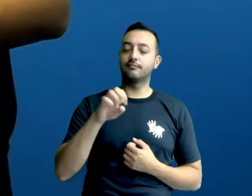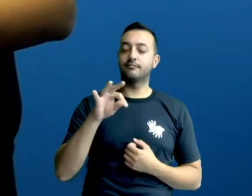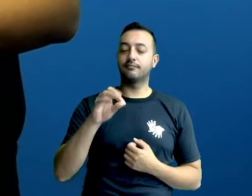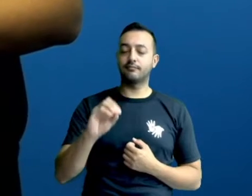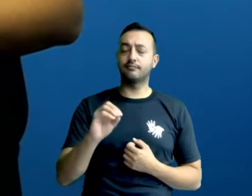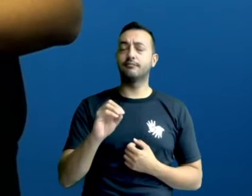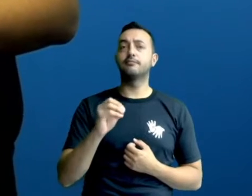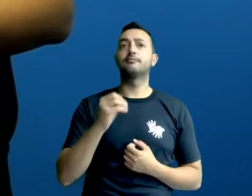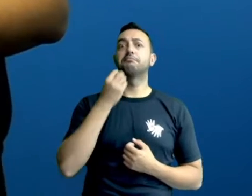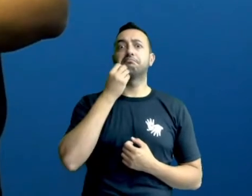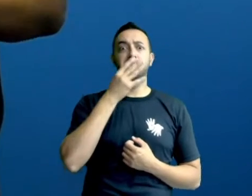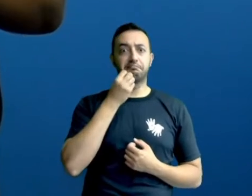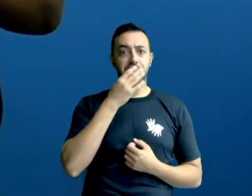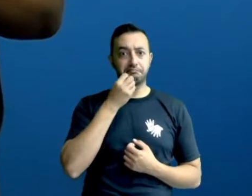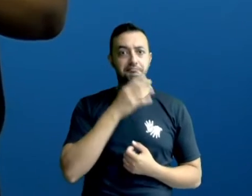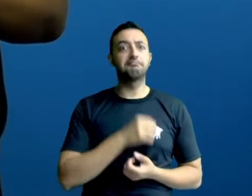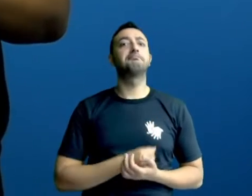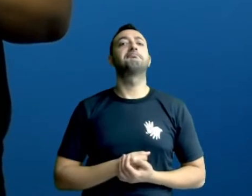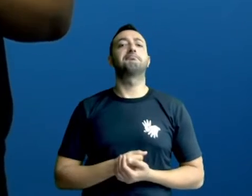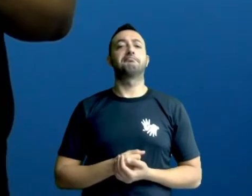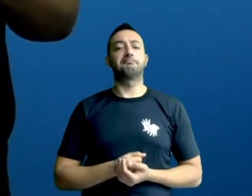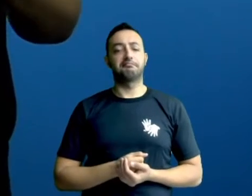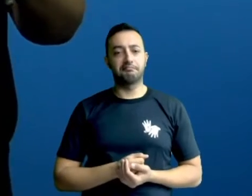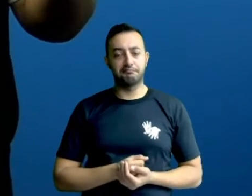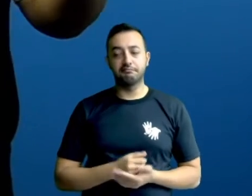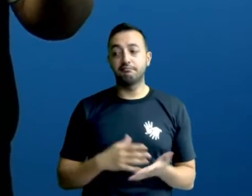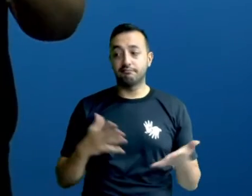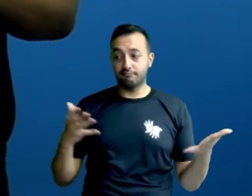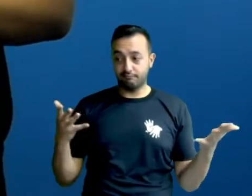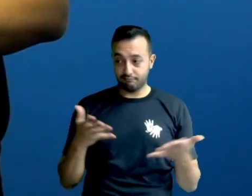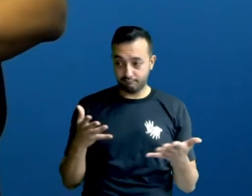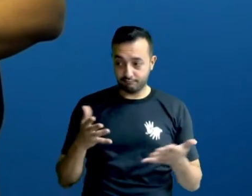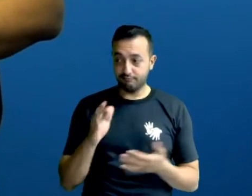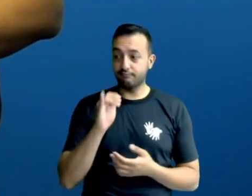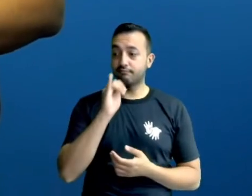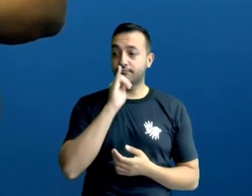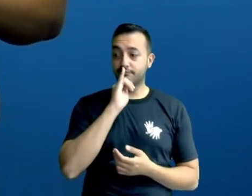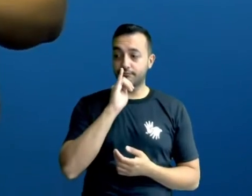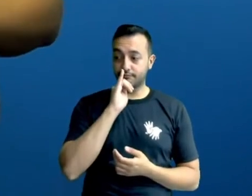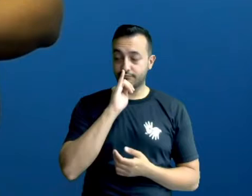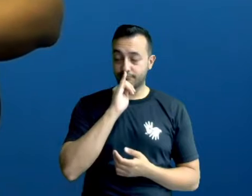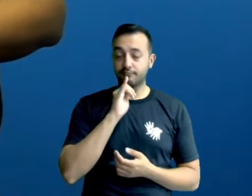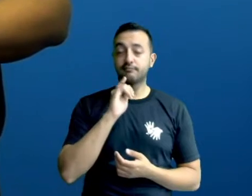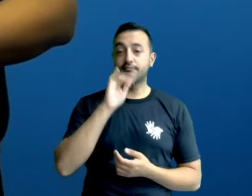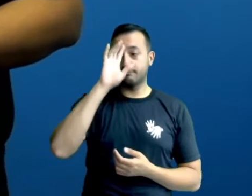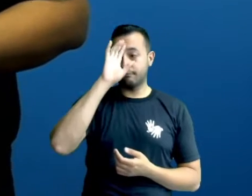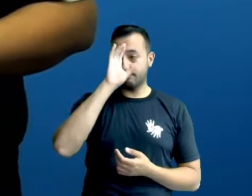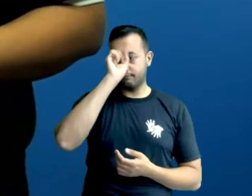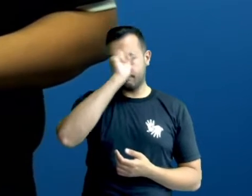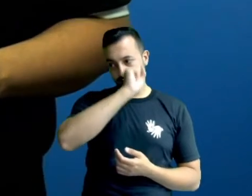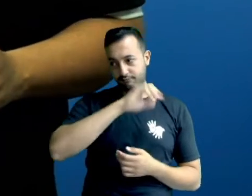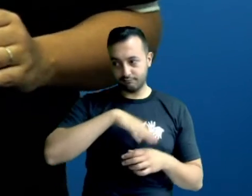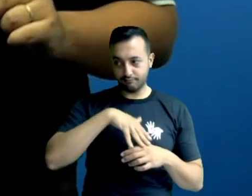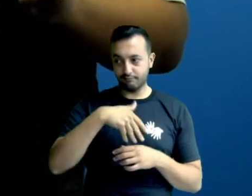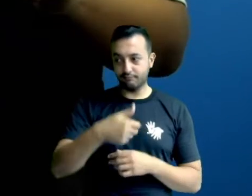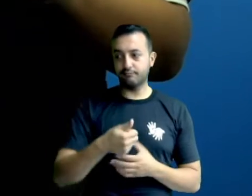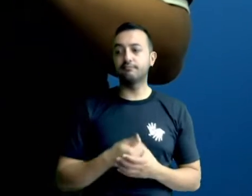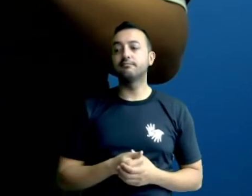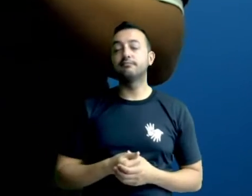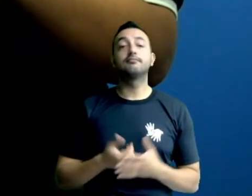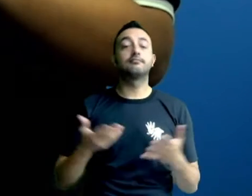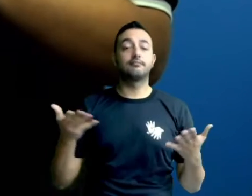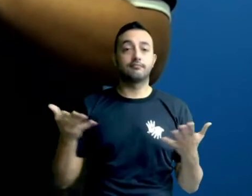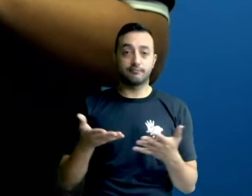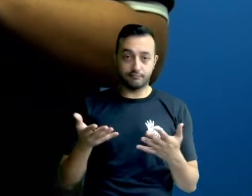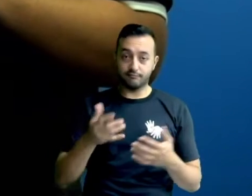os poemas líricos, tá bom? Agora, eu preciso de um exemplo, professor, para que eu compreenda melhor. Agora eu